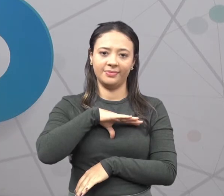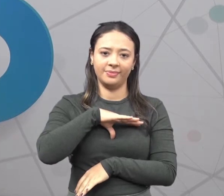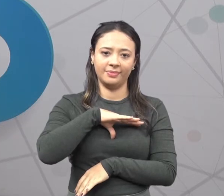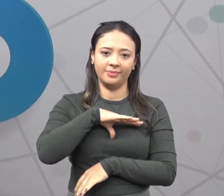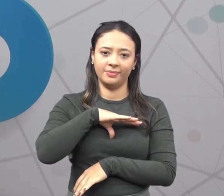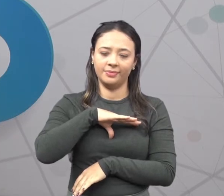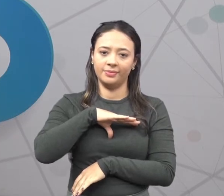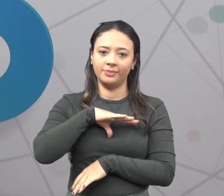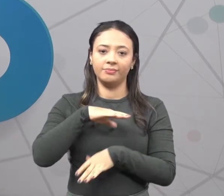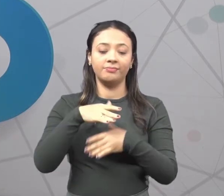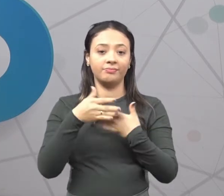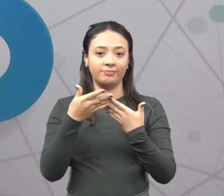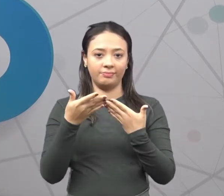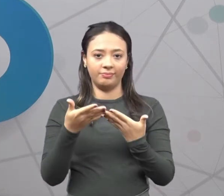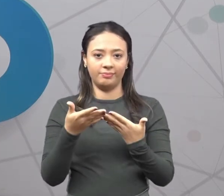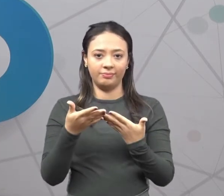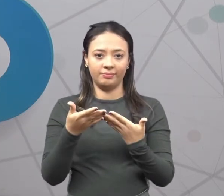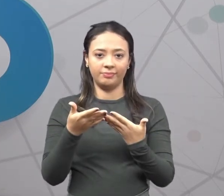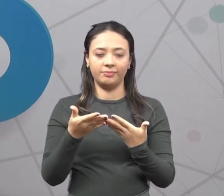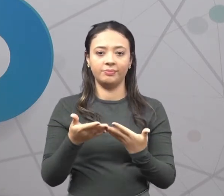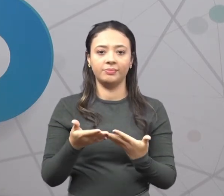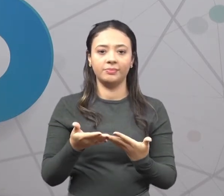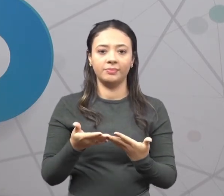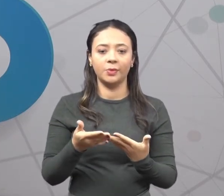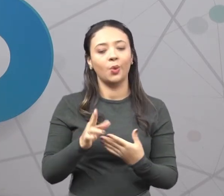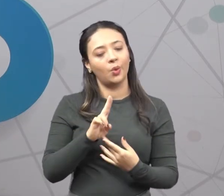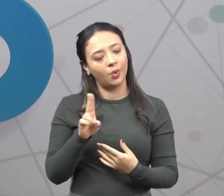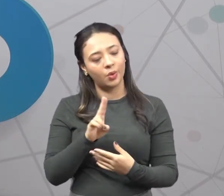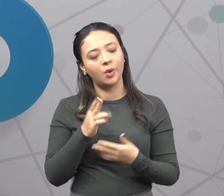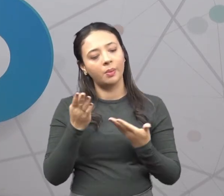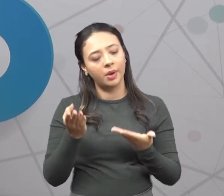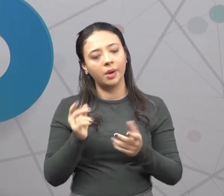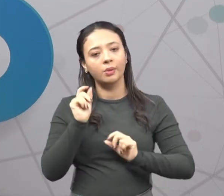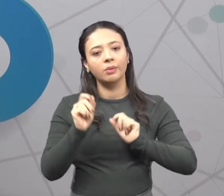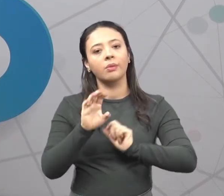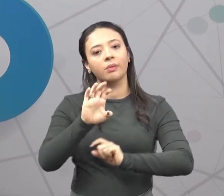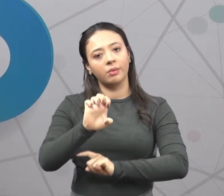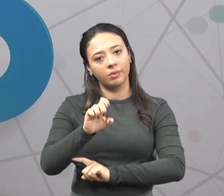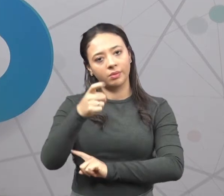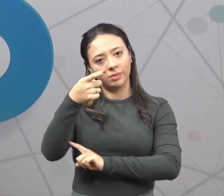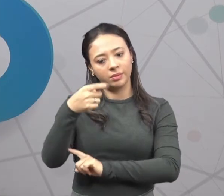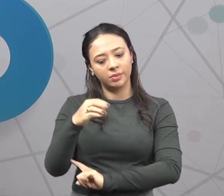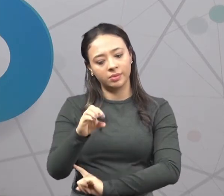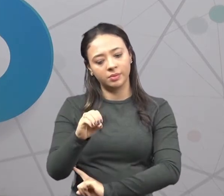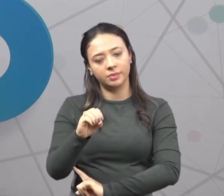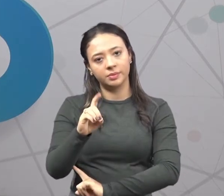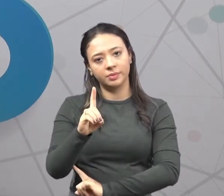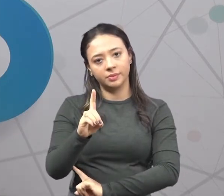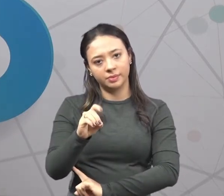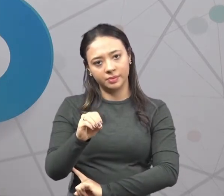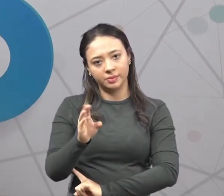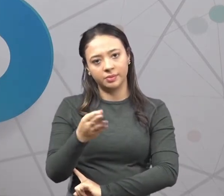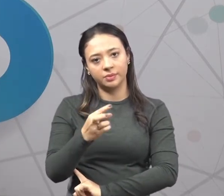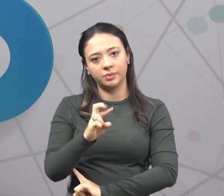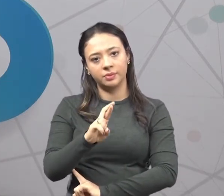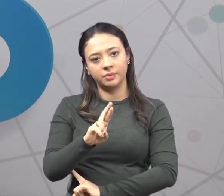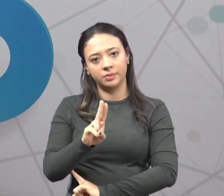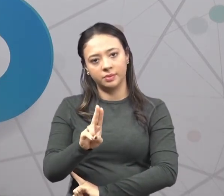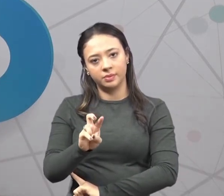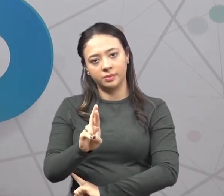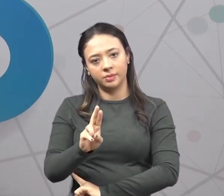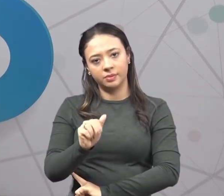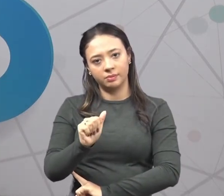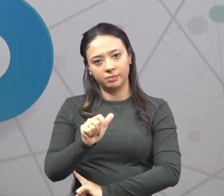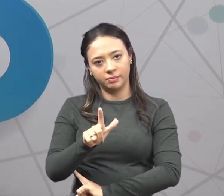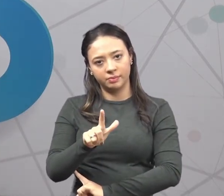cidade. E esse termo nós chamamos de êxodo rural, certo?